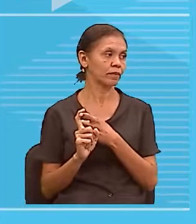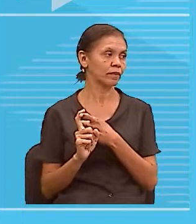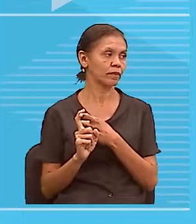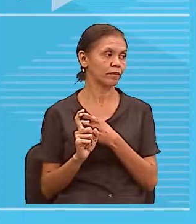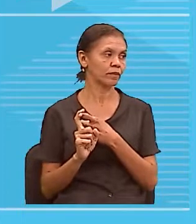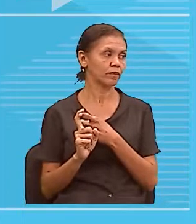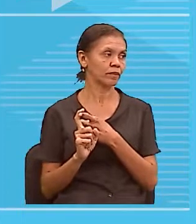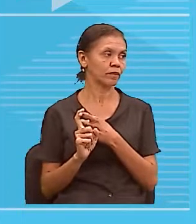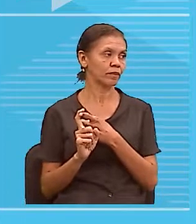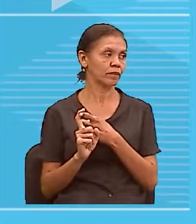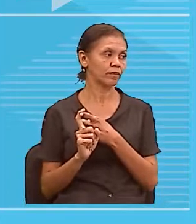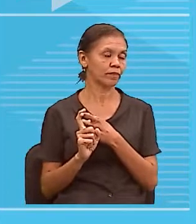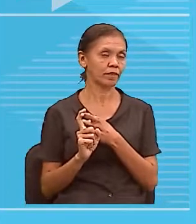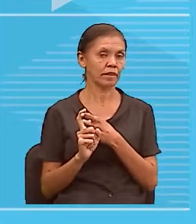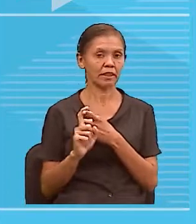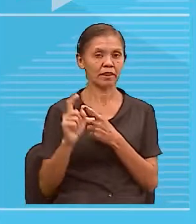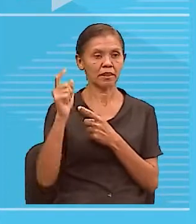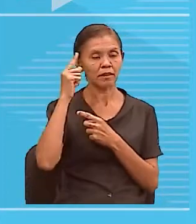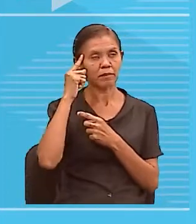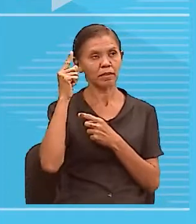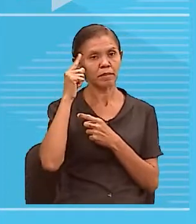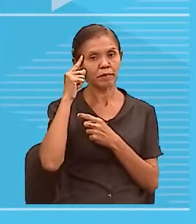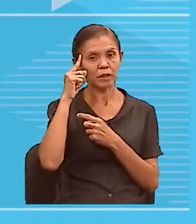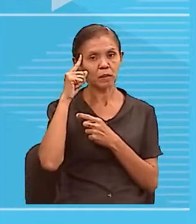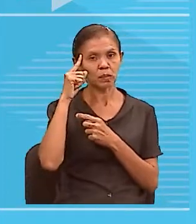dar a ideia de Posse